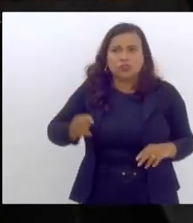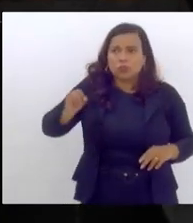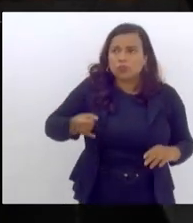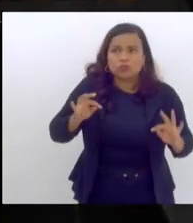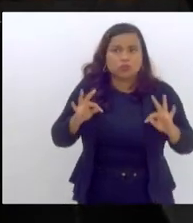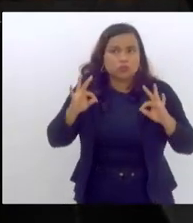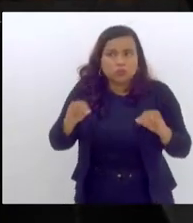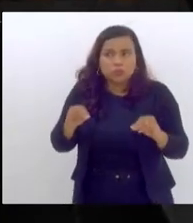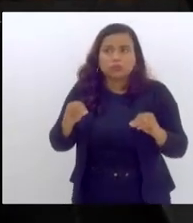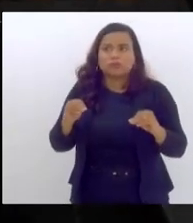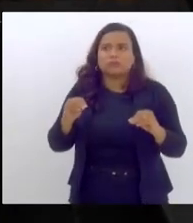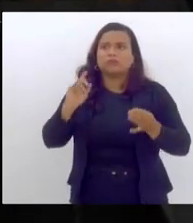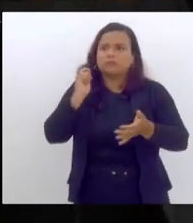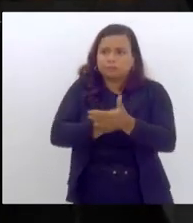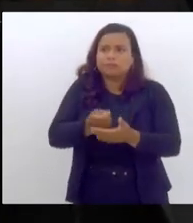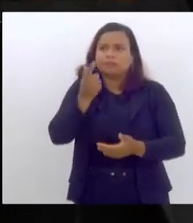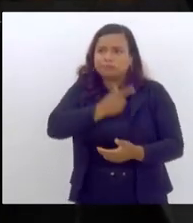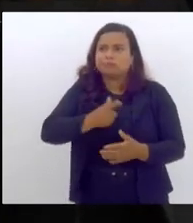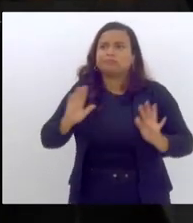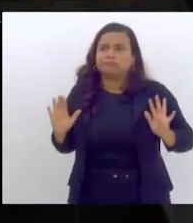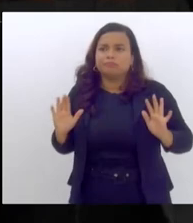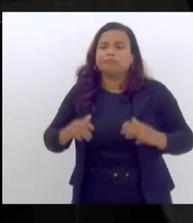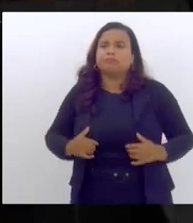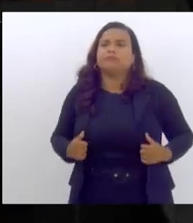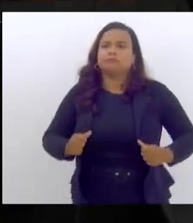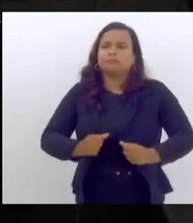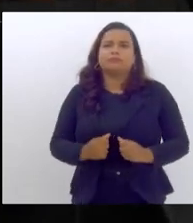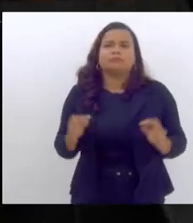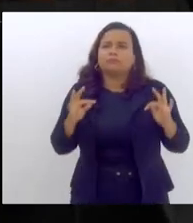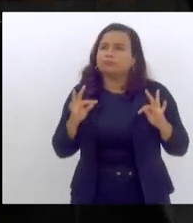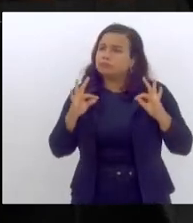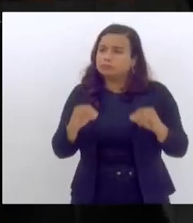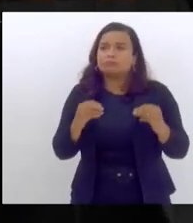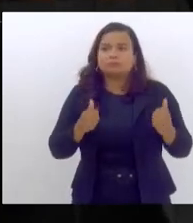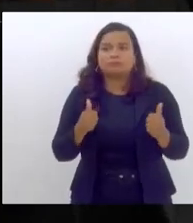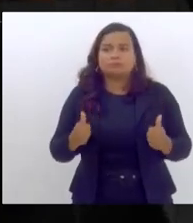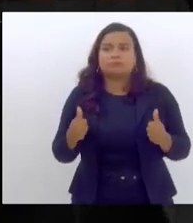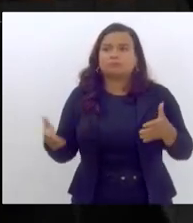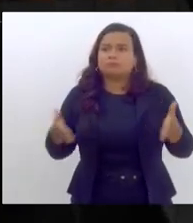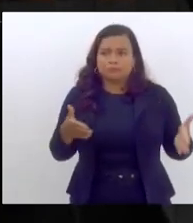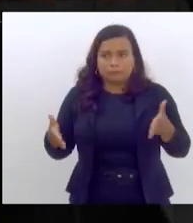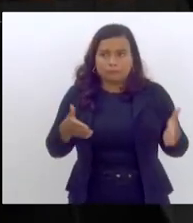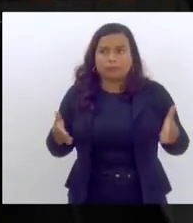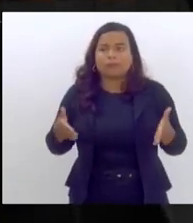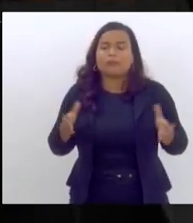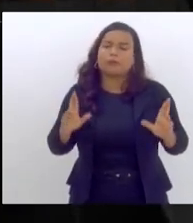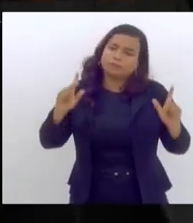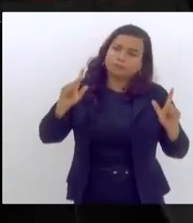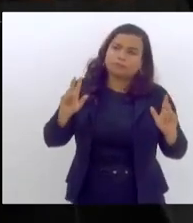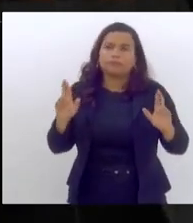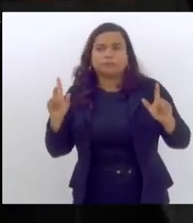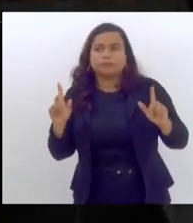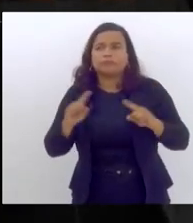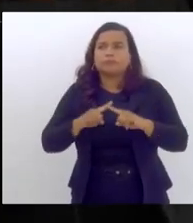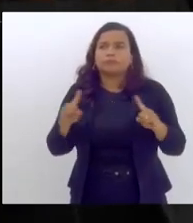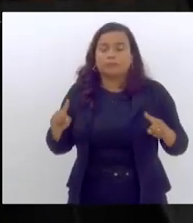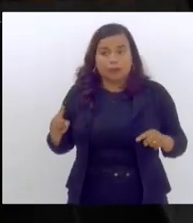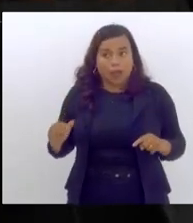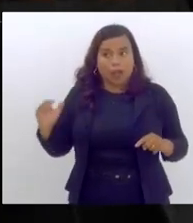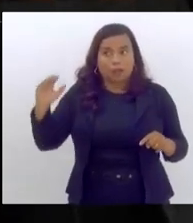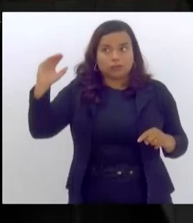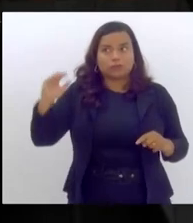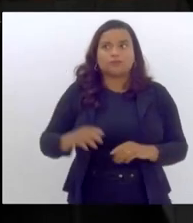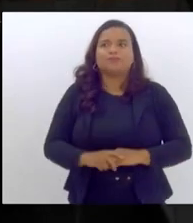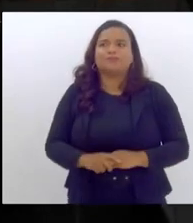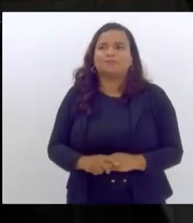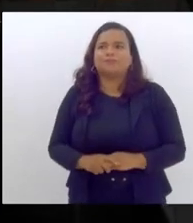eles pagaram ao ano. E todos eles com períodos de exceção muito altos. E como é